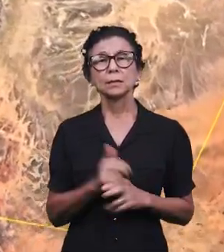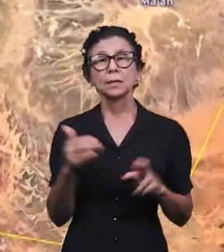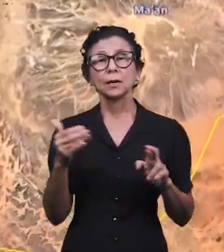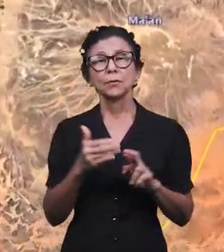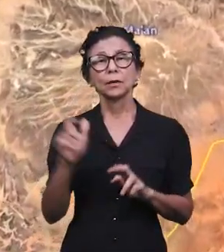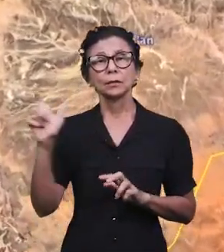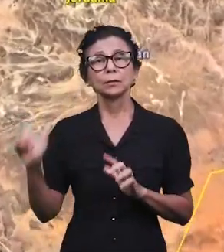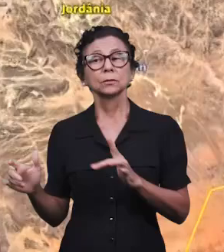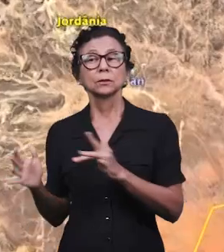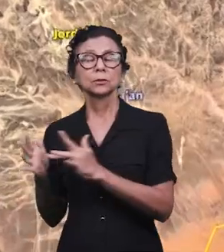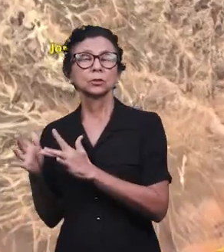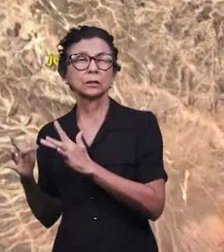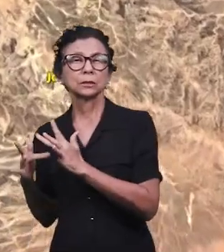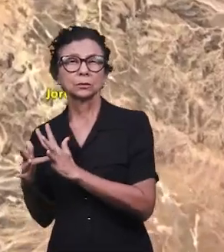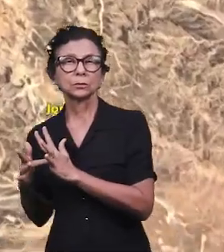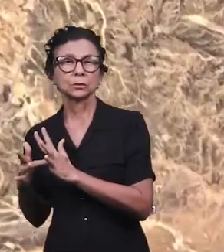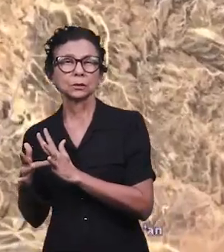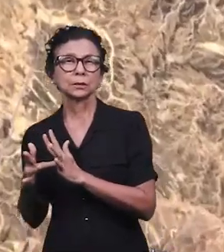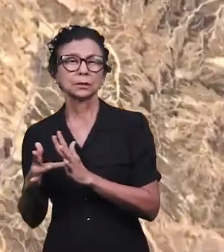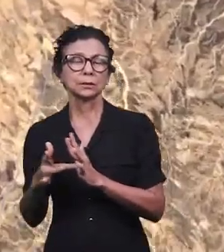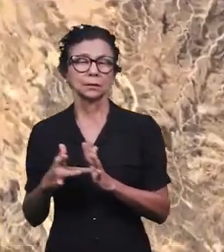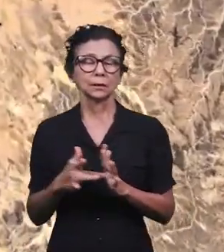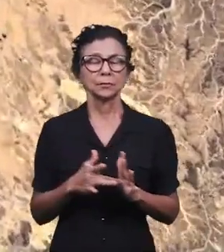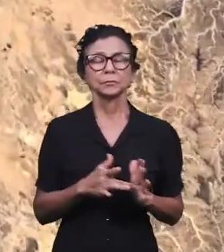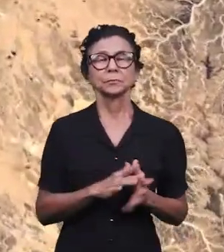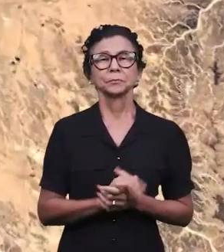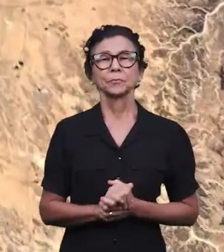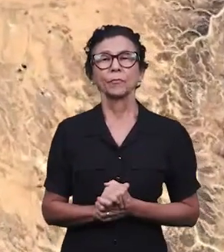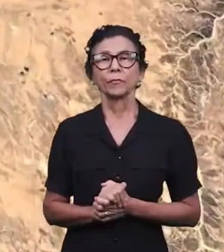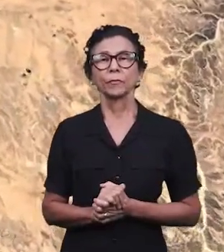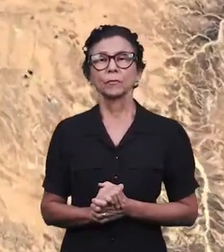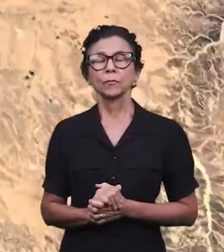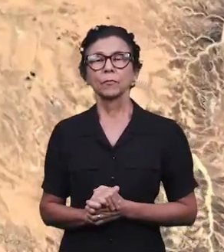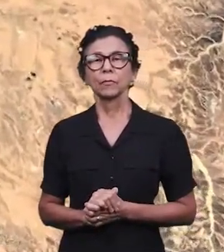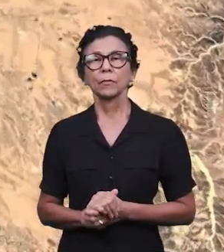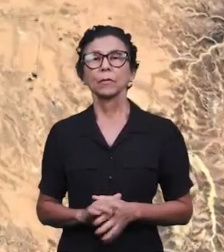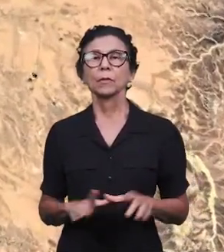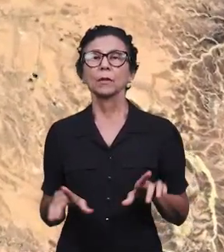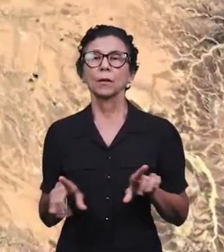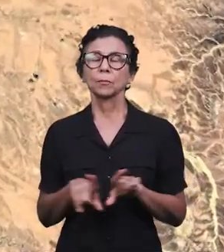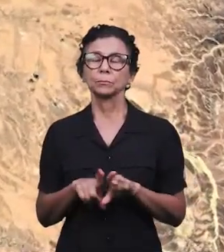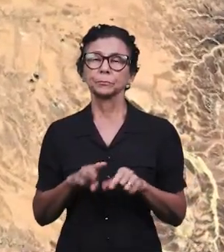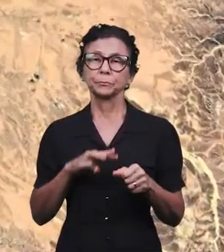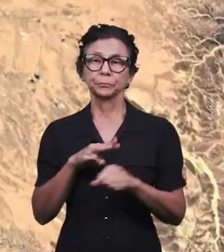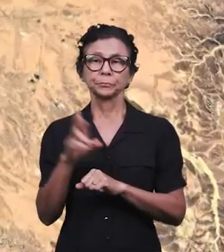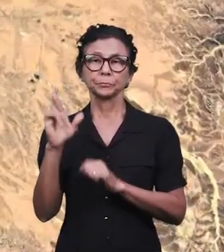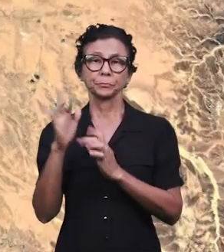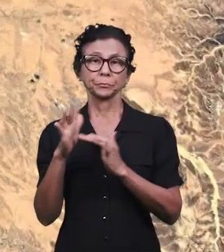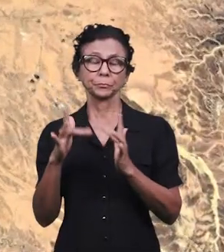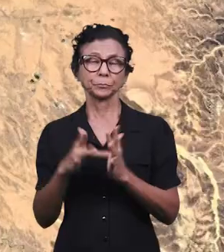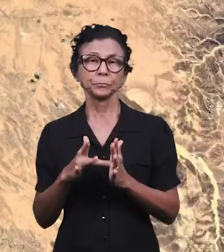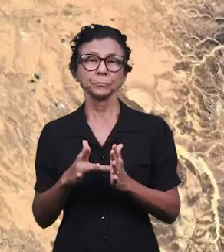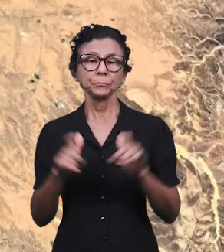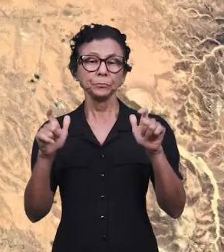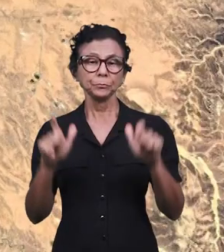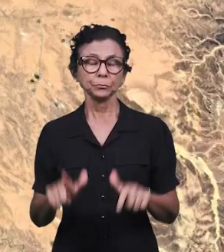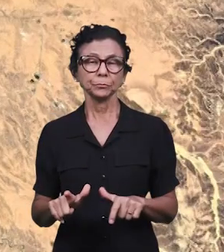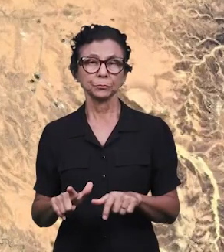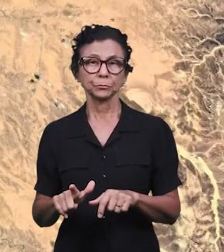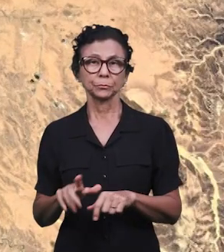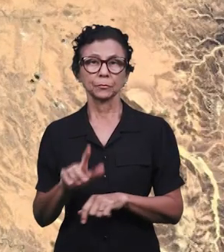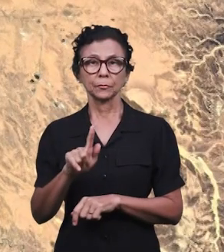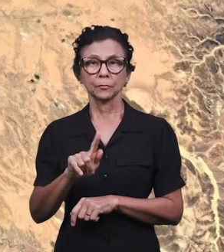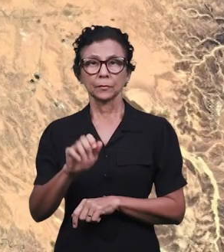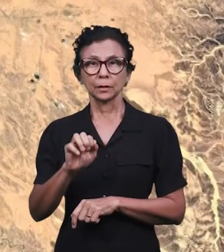pontos importantes ali do ministério de Jesus na Galileia. Nessa região tinha